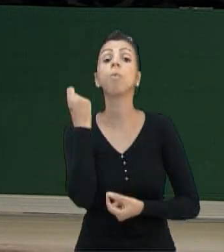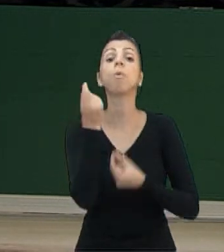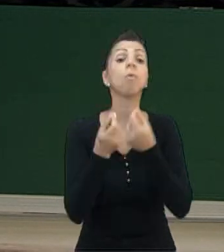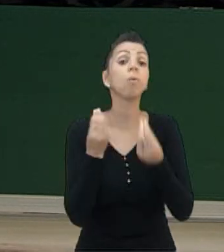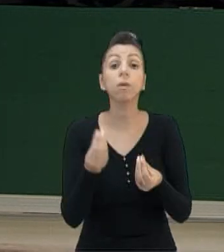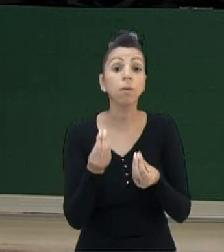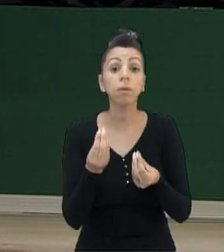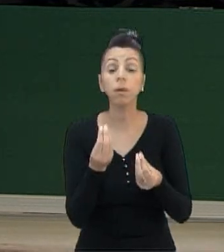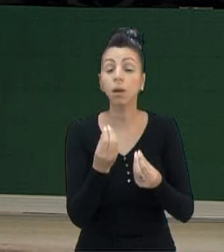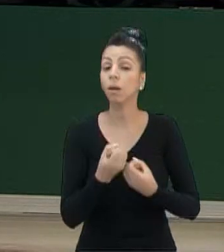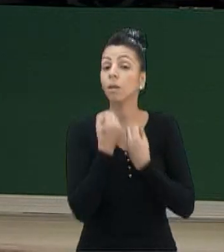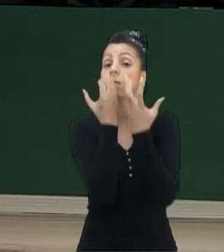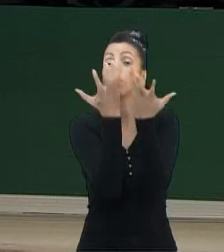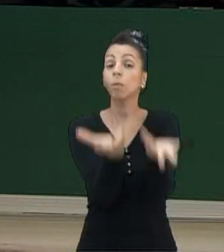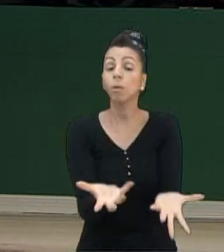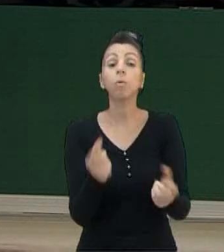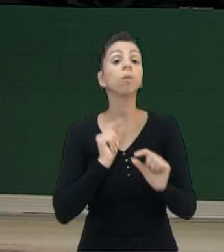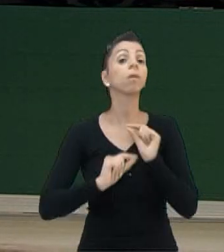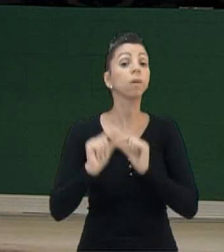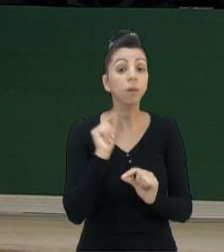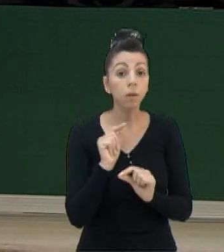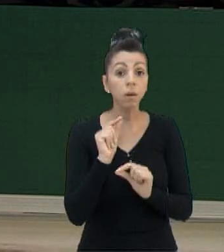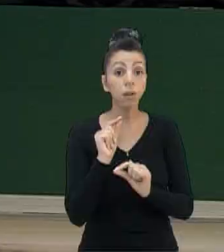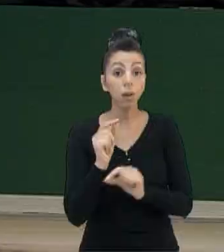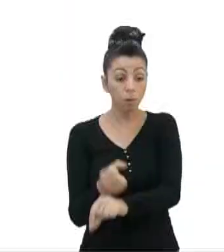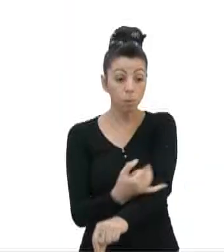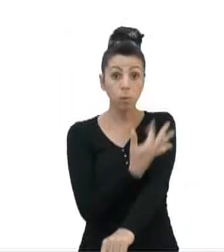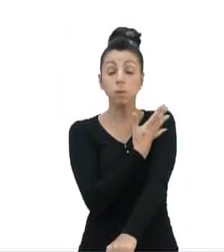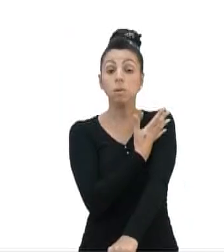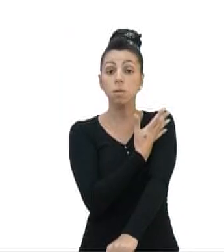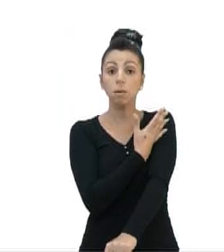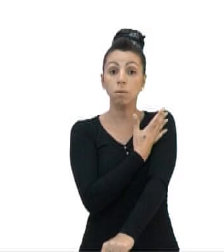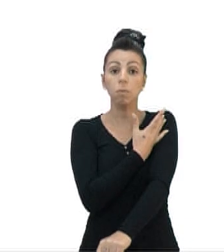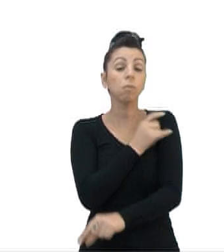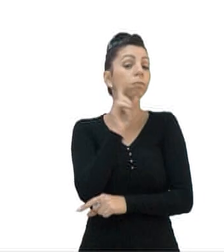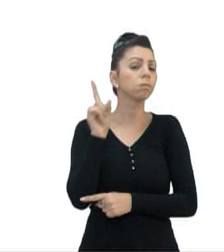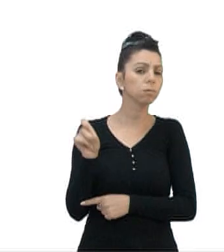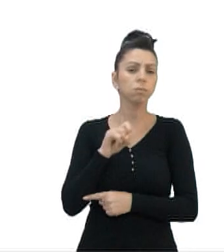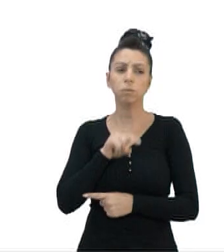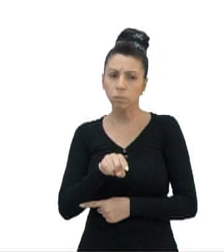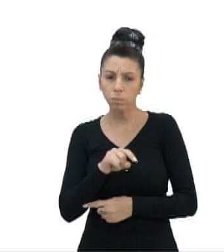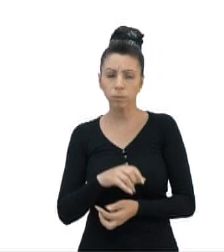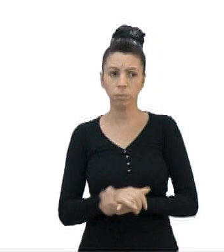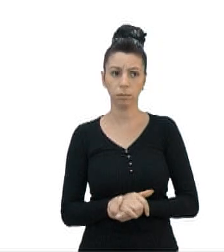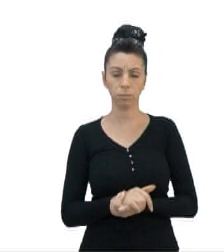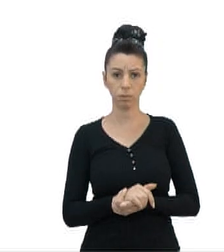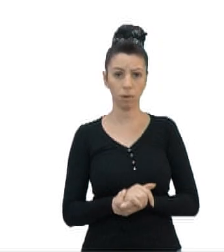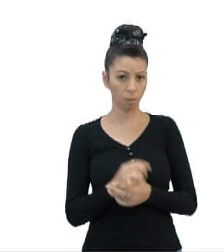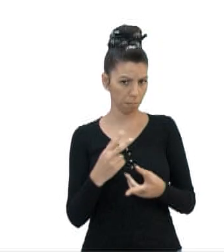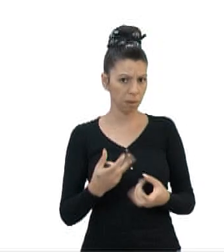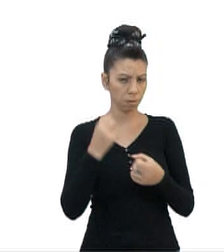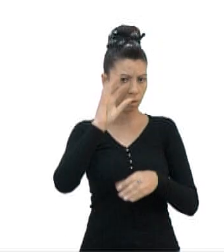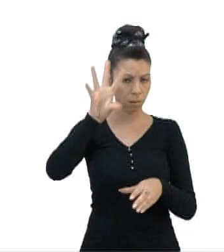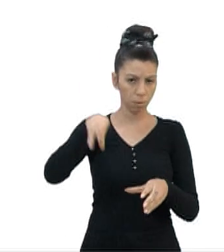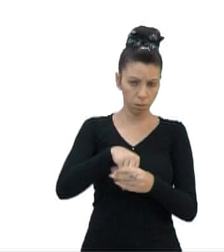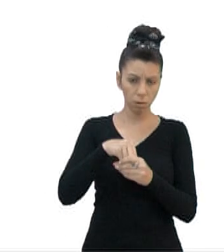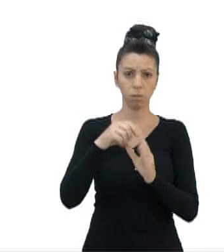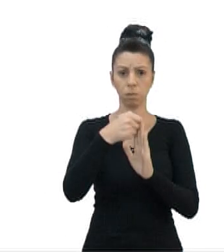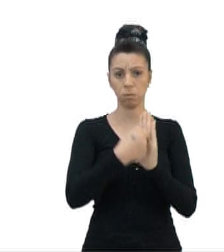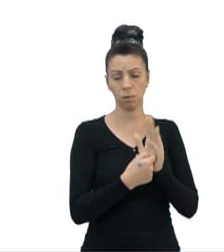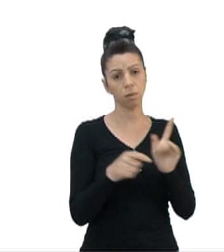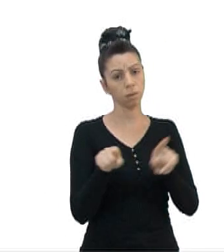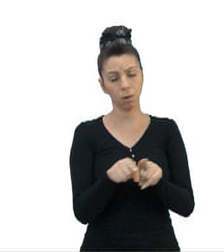cena. E qual é? Coloquei para você. E aí eu coloquei aqui, eu acho que você percebeu isso dentro do texto, também na minha